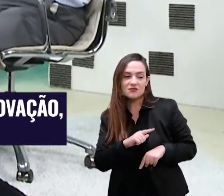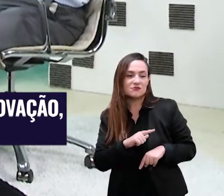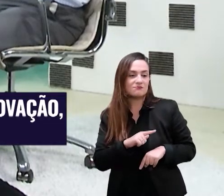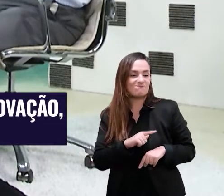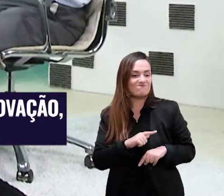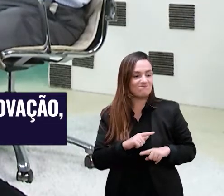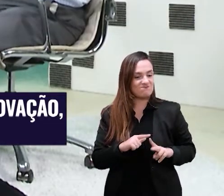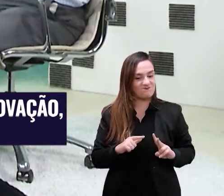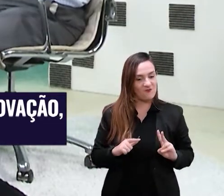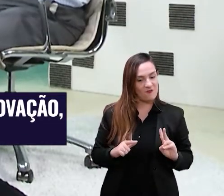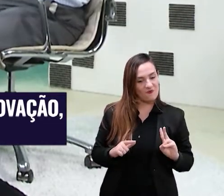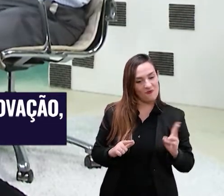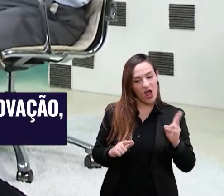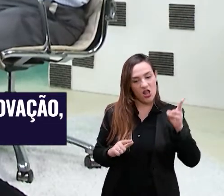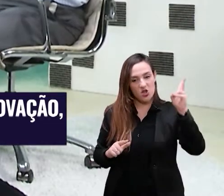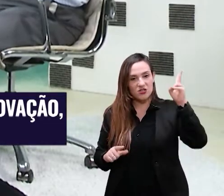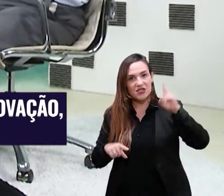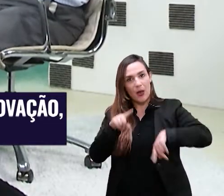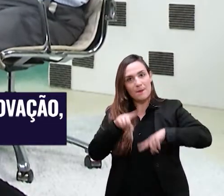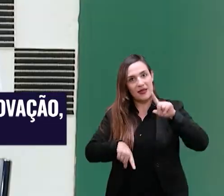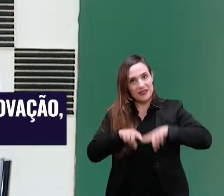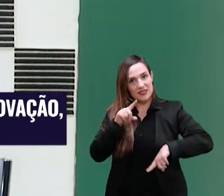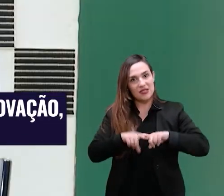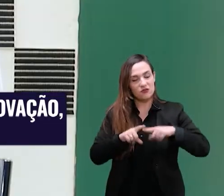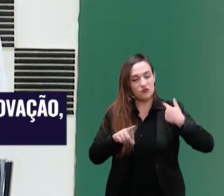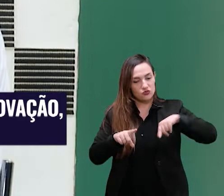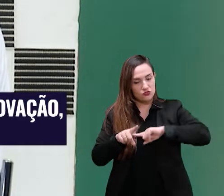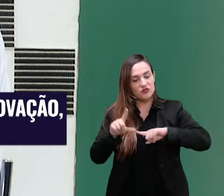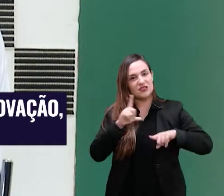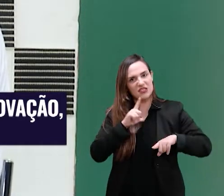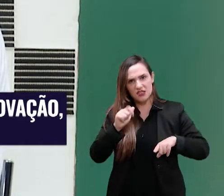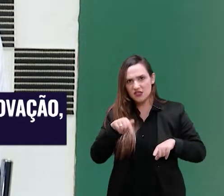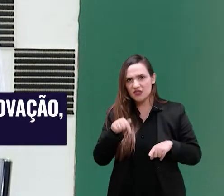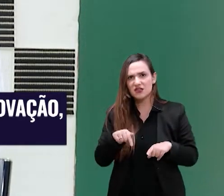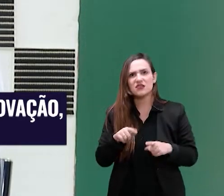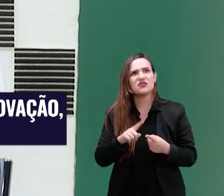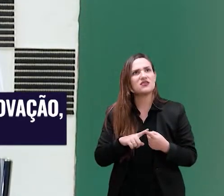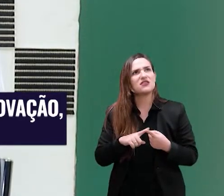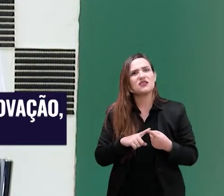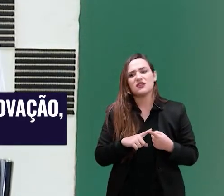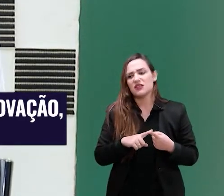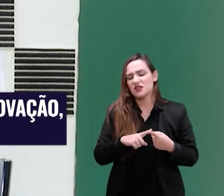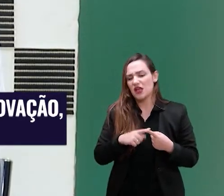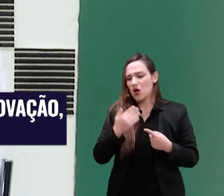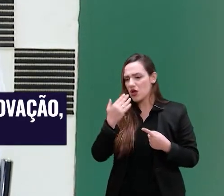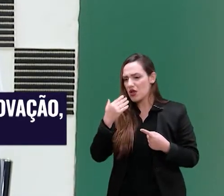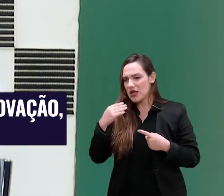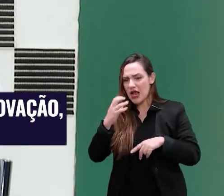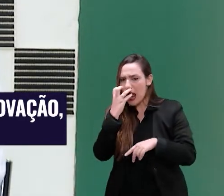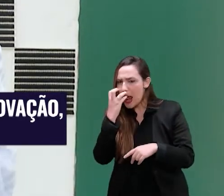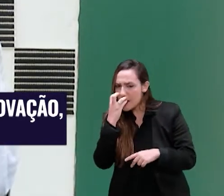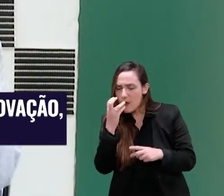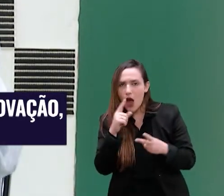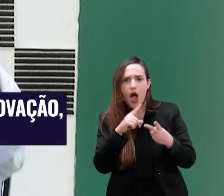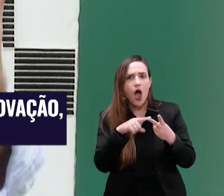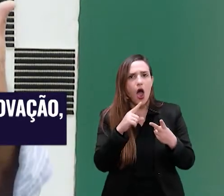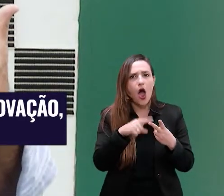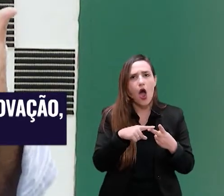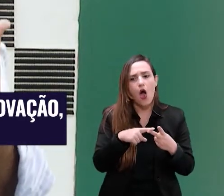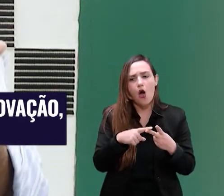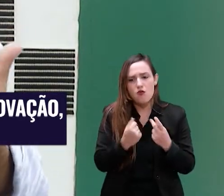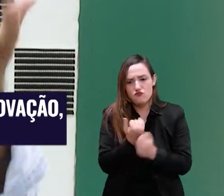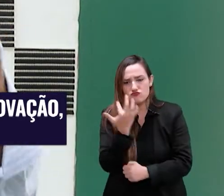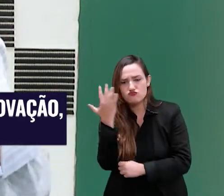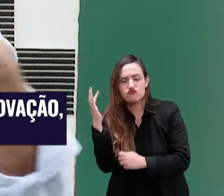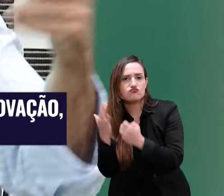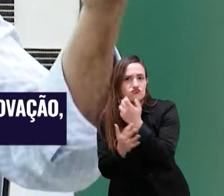agregando valor à matéria-prima que nós temos aqui. Nós temos proteína animal, proteína vegetal, que quanto mais agrega